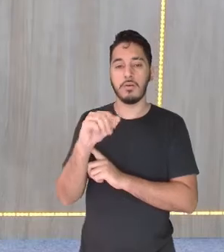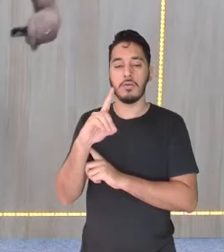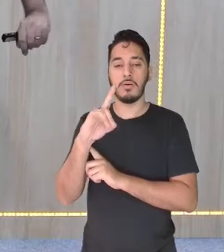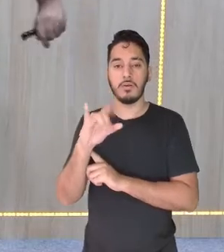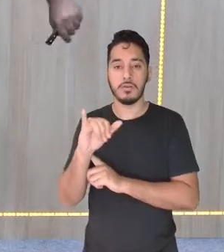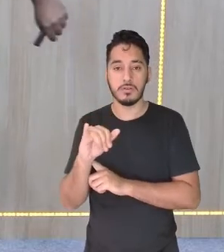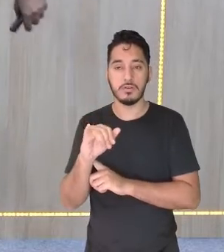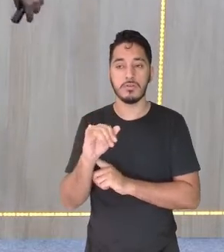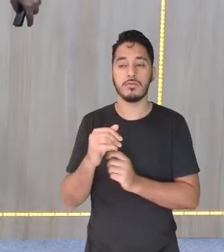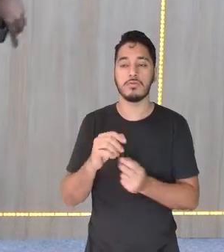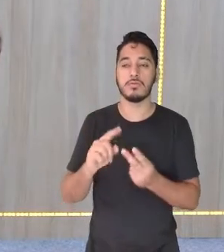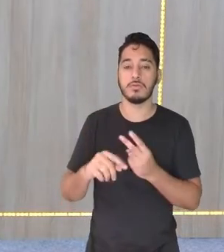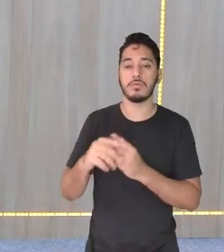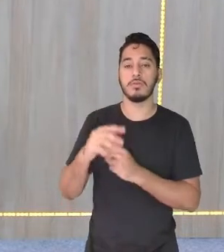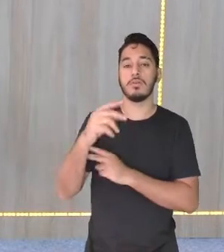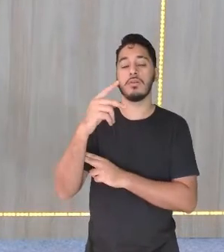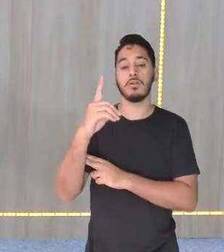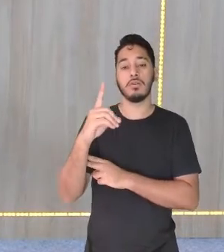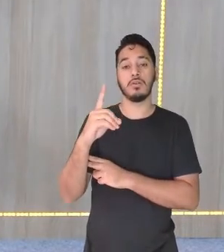Maranhão.